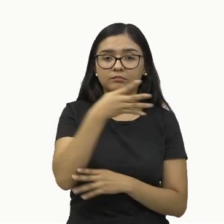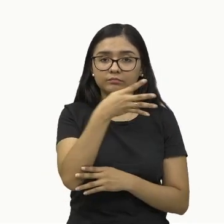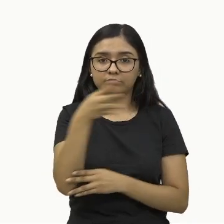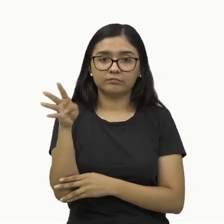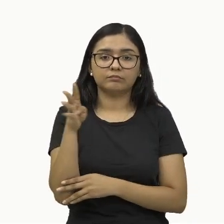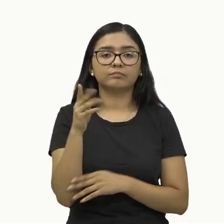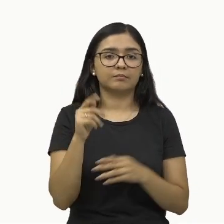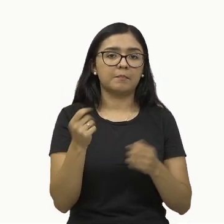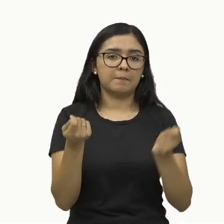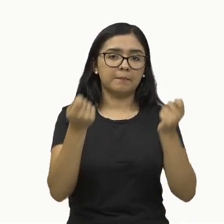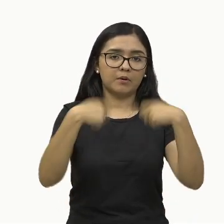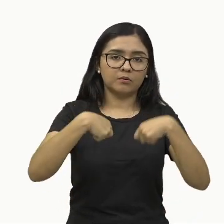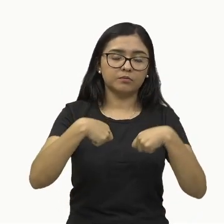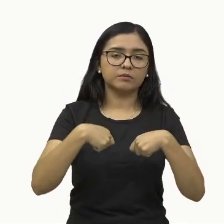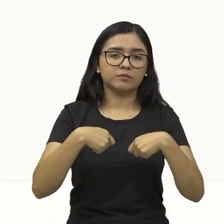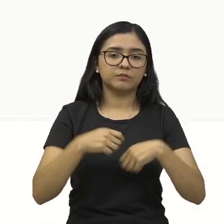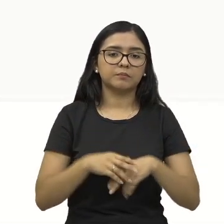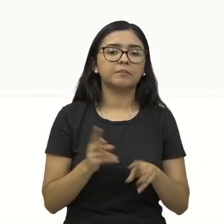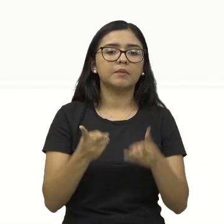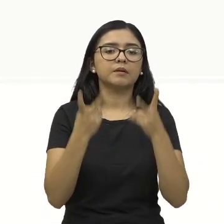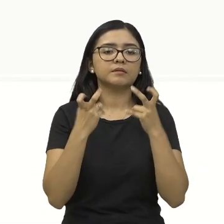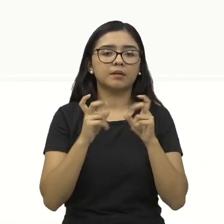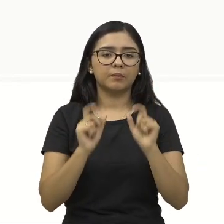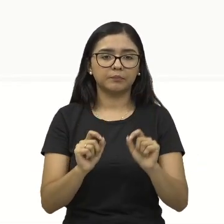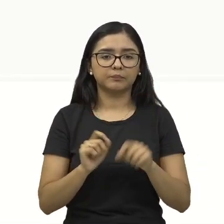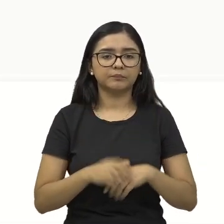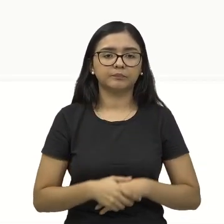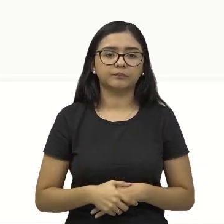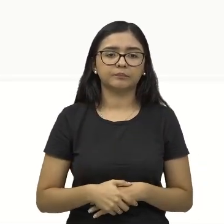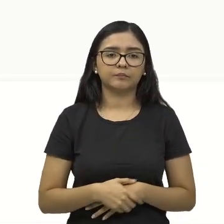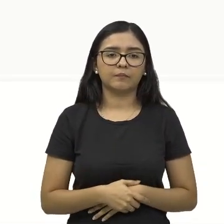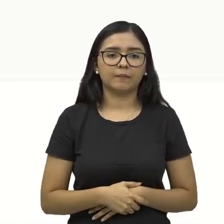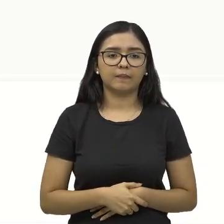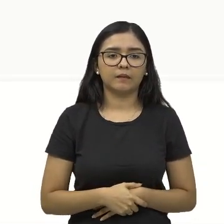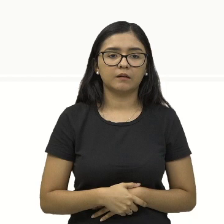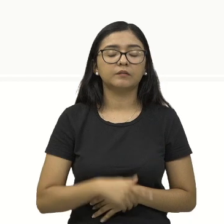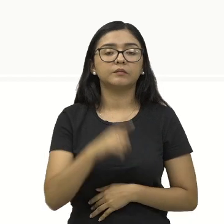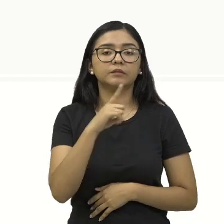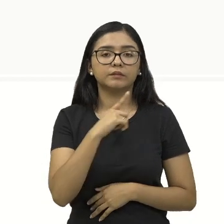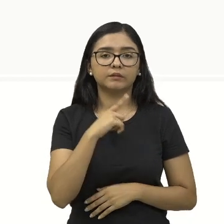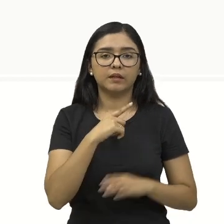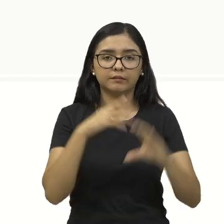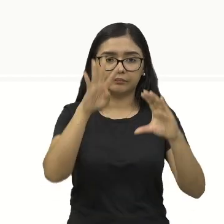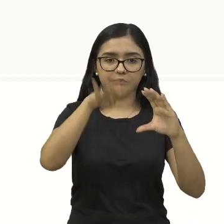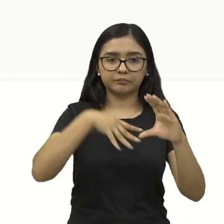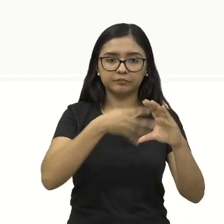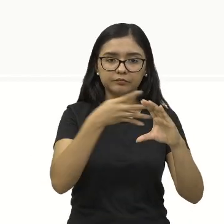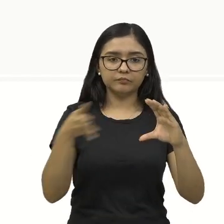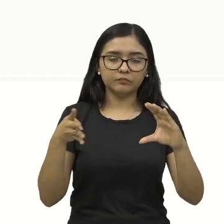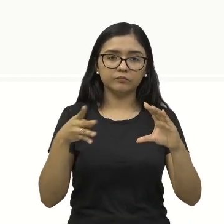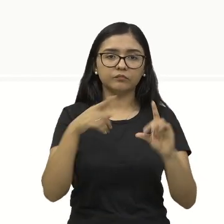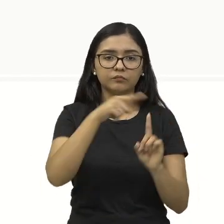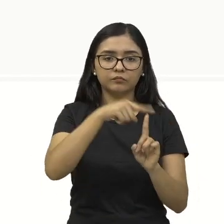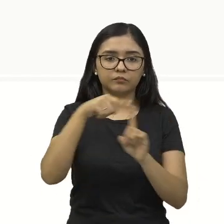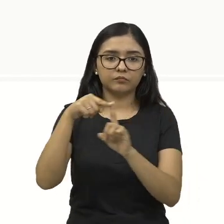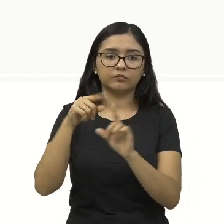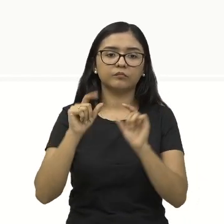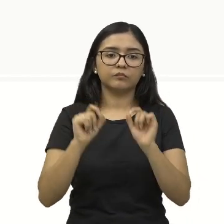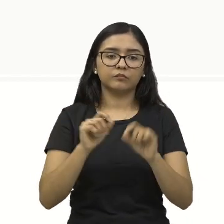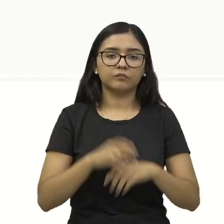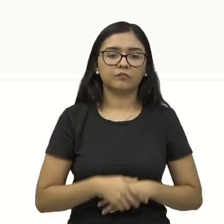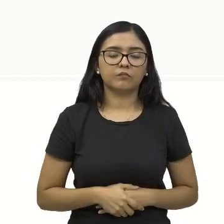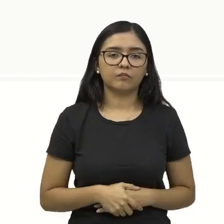válida. Como assim, professor? Veja, eu tenho aqui a matriz, ó, do tipo 2 por 3,